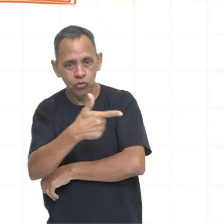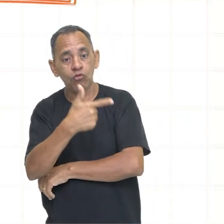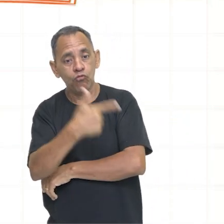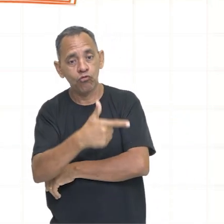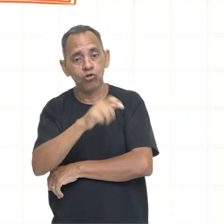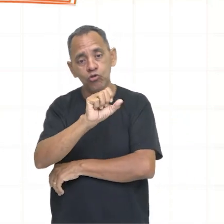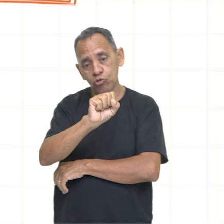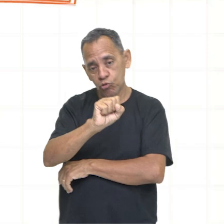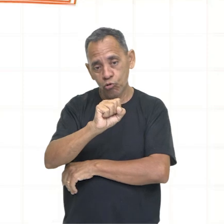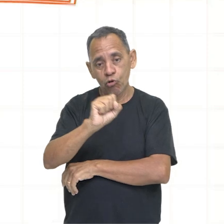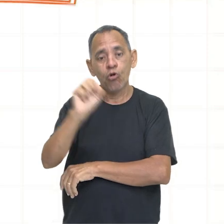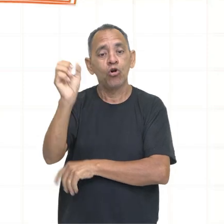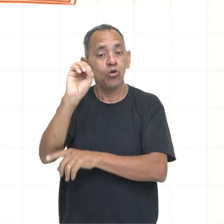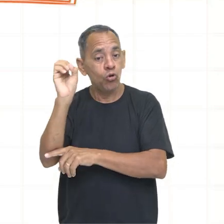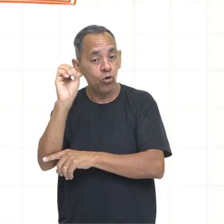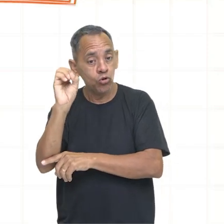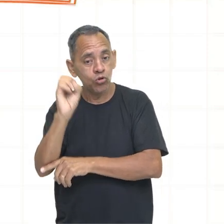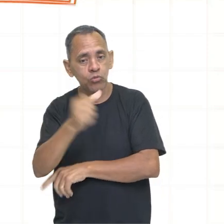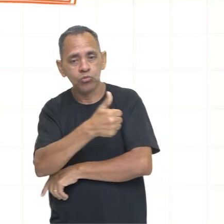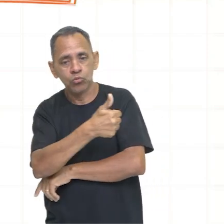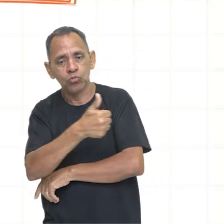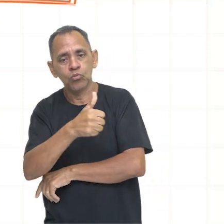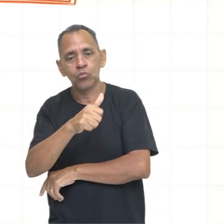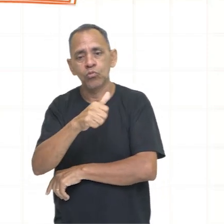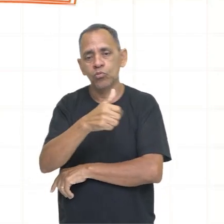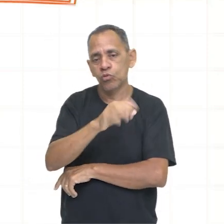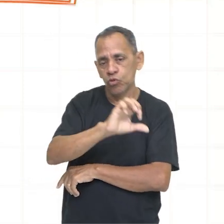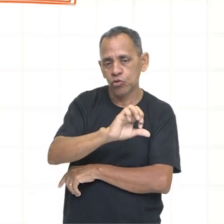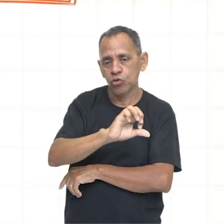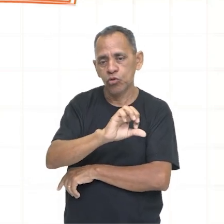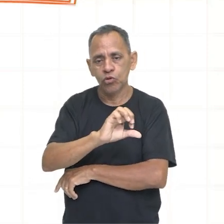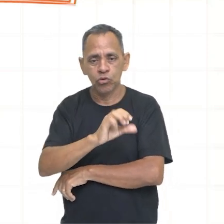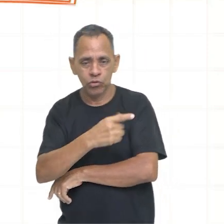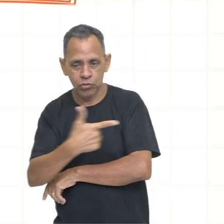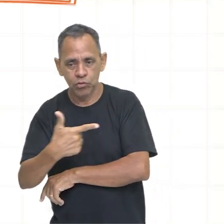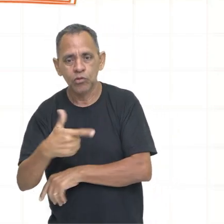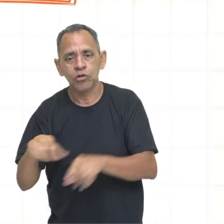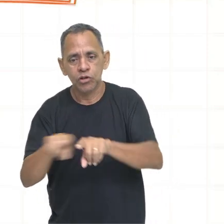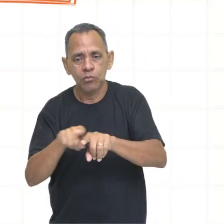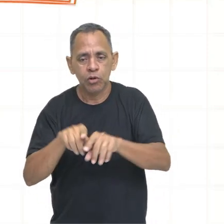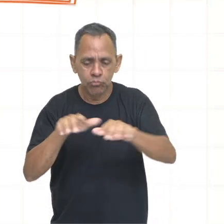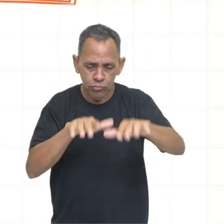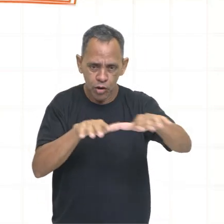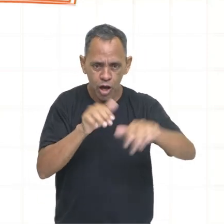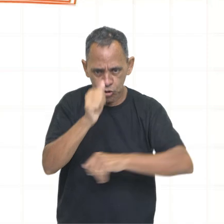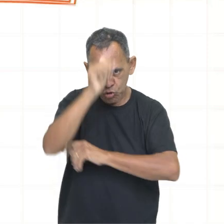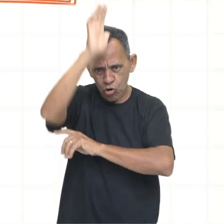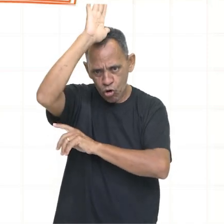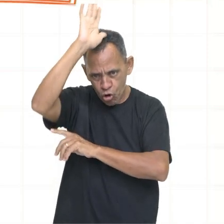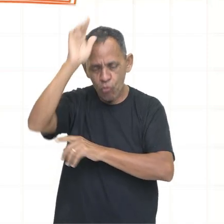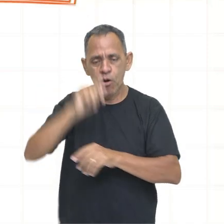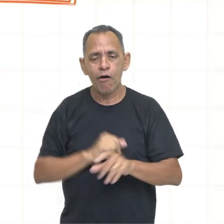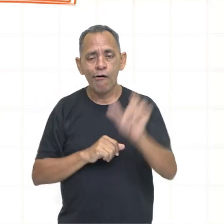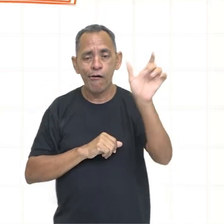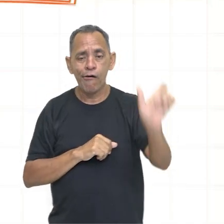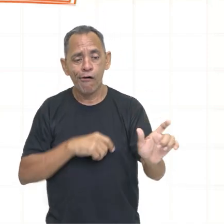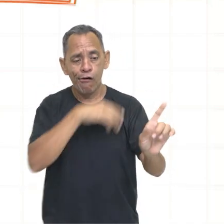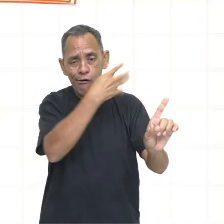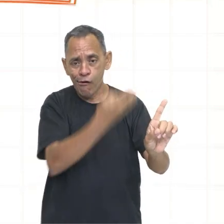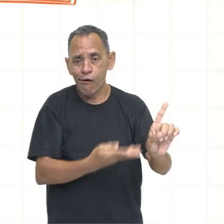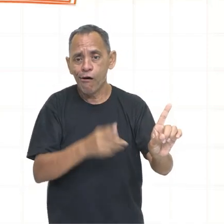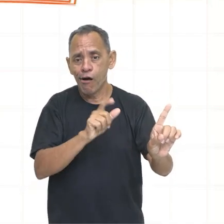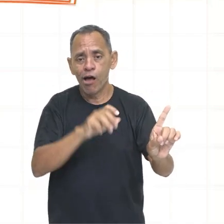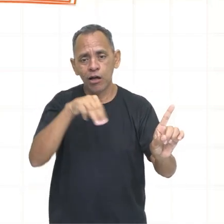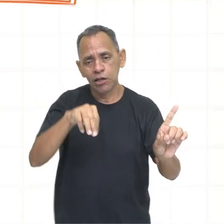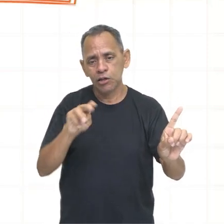de 1922 e a liderança dessa Marcha sobre Roma foi justamente Mussolini. Mussolini,